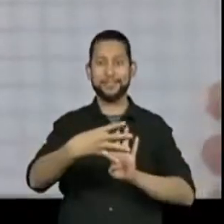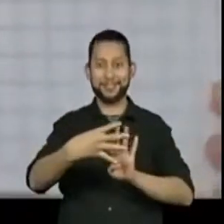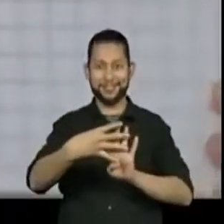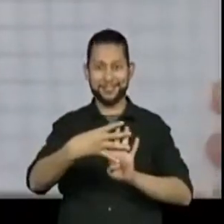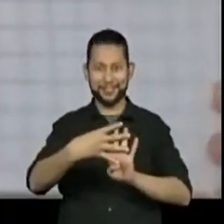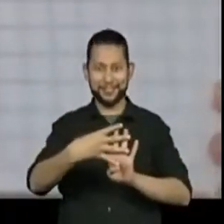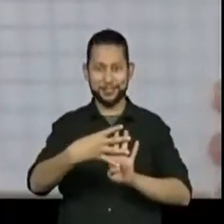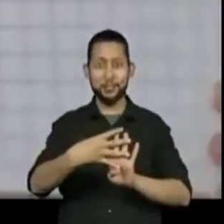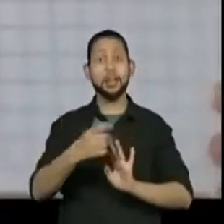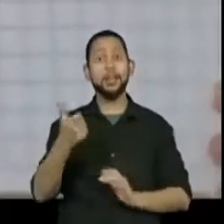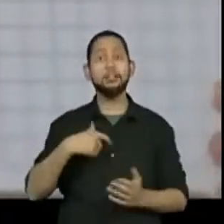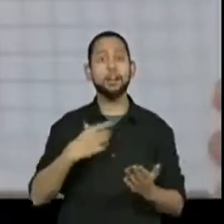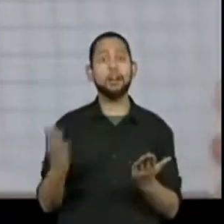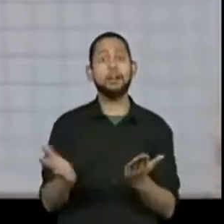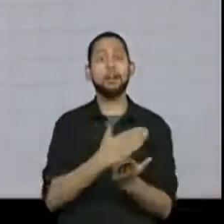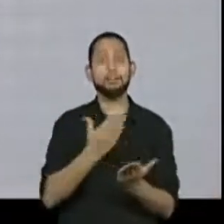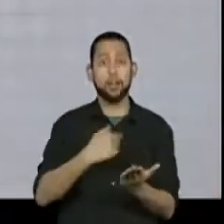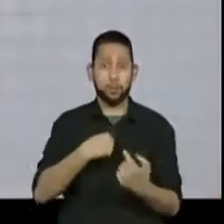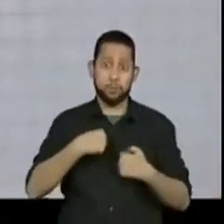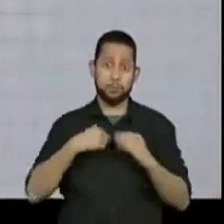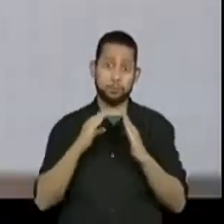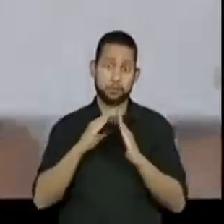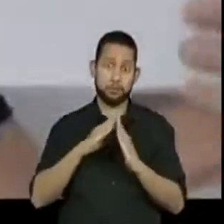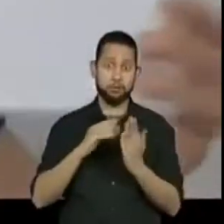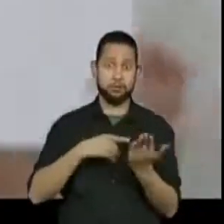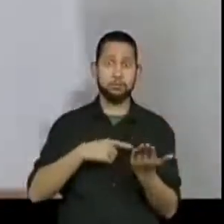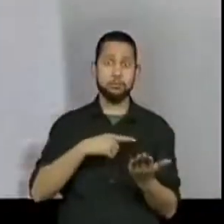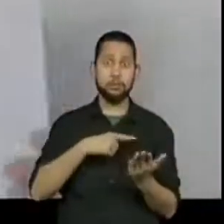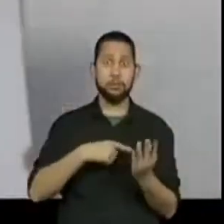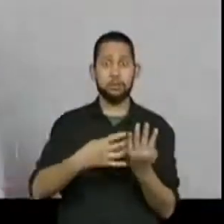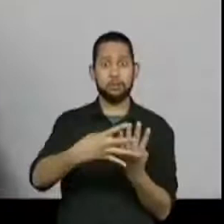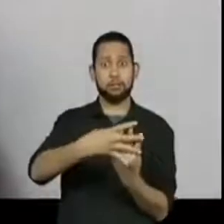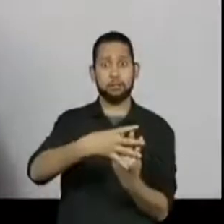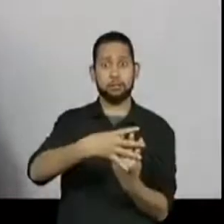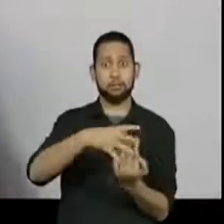esse aqui é um caderno quadriculado que eu tenho, de folhas quadriculadas.